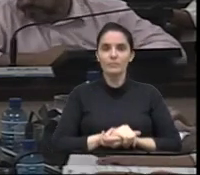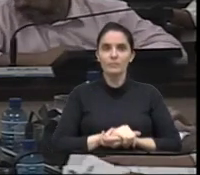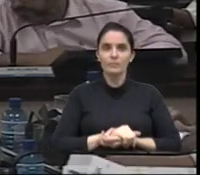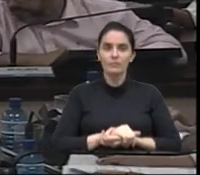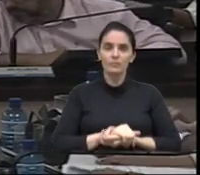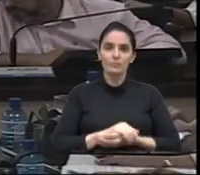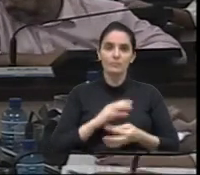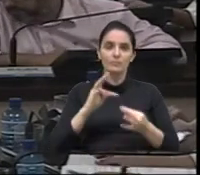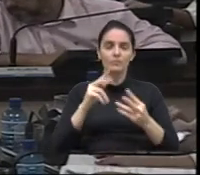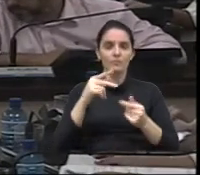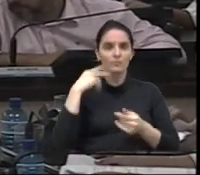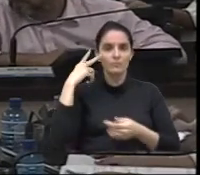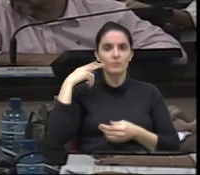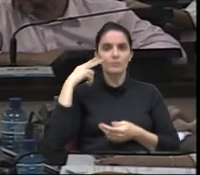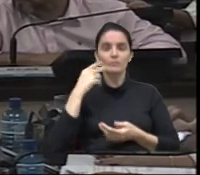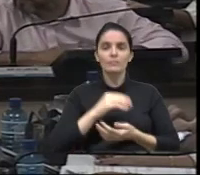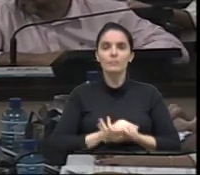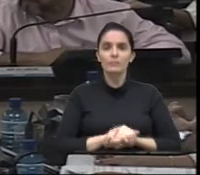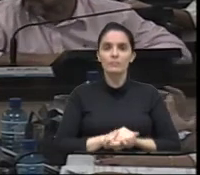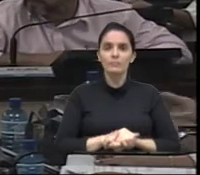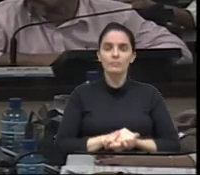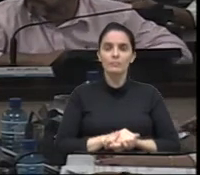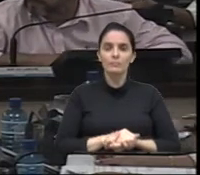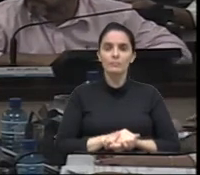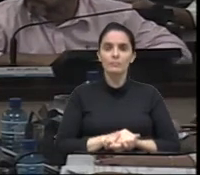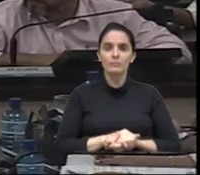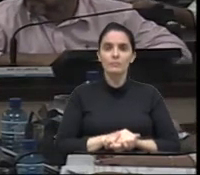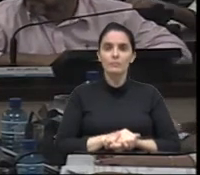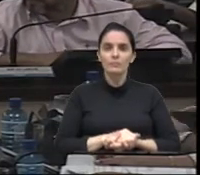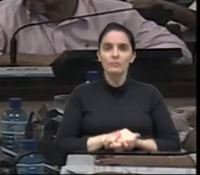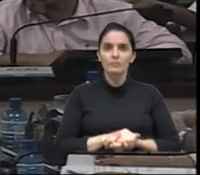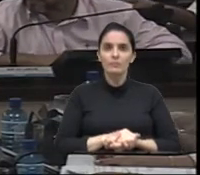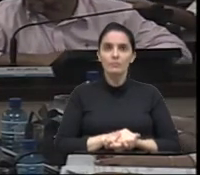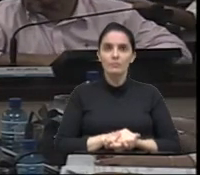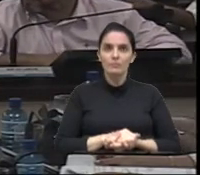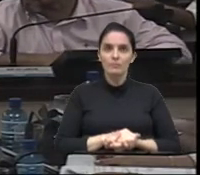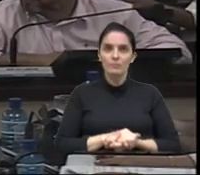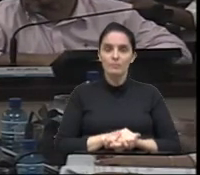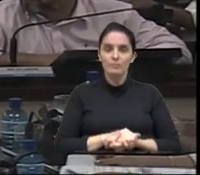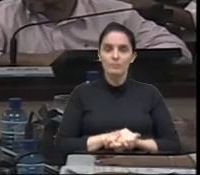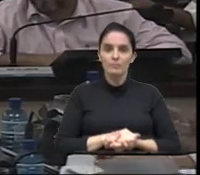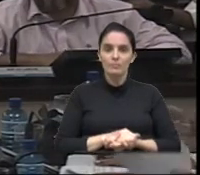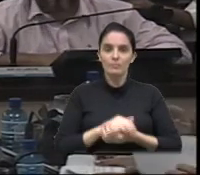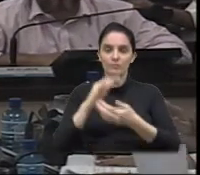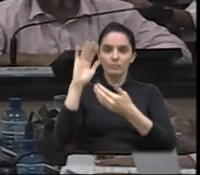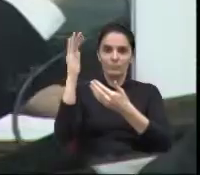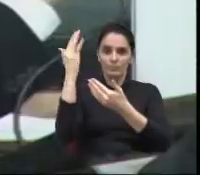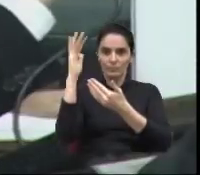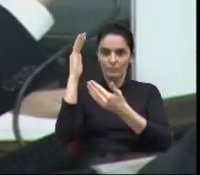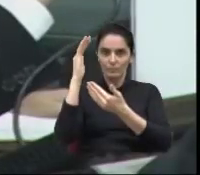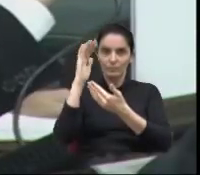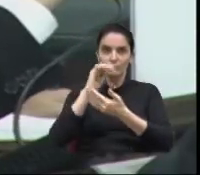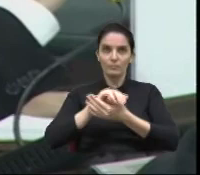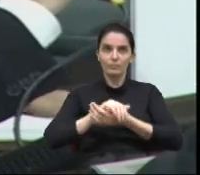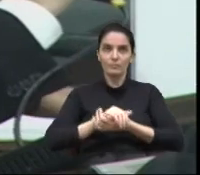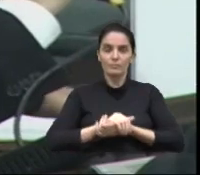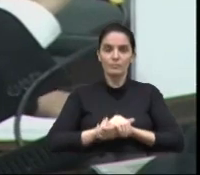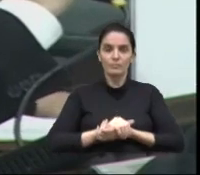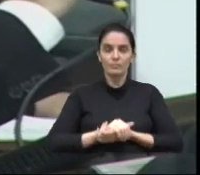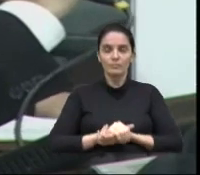de todos os vereadores pela moção de aplausos à